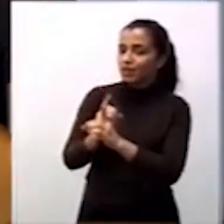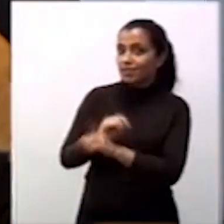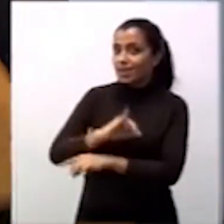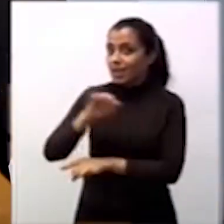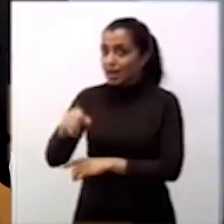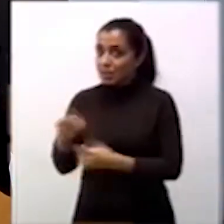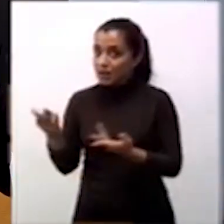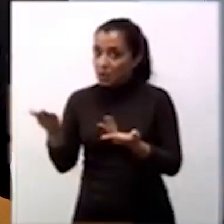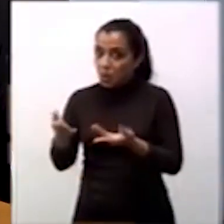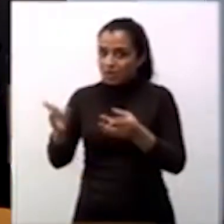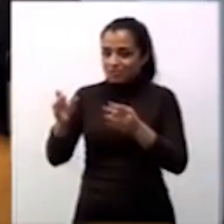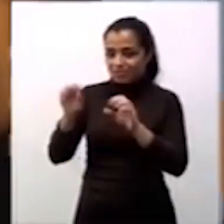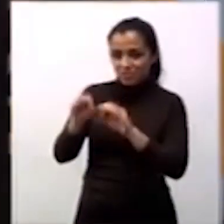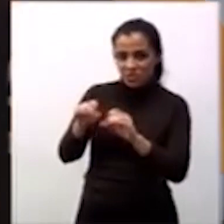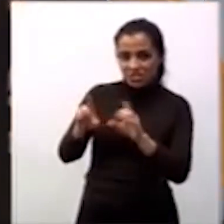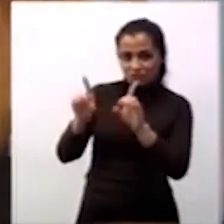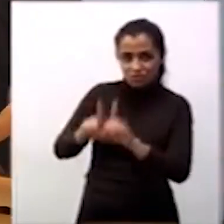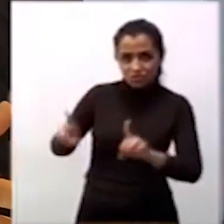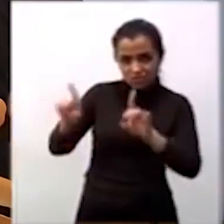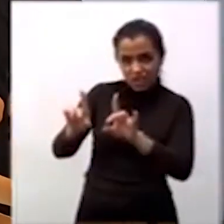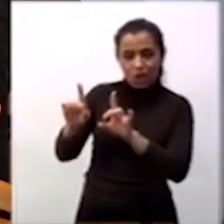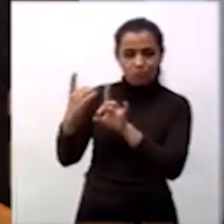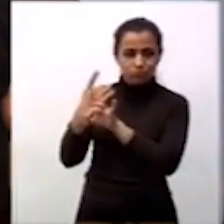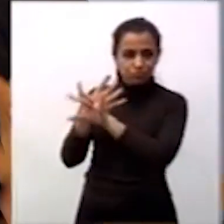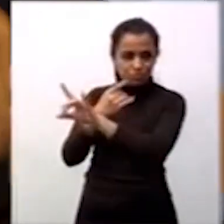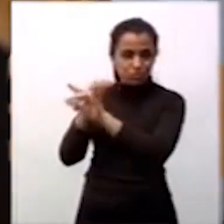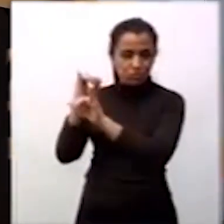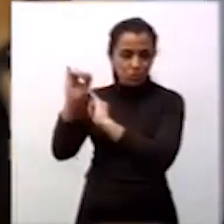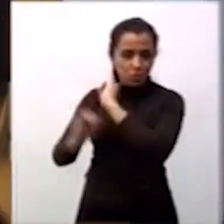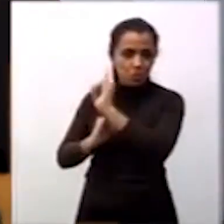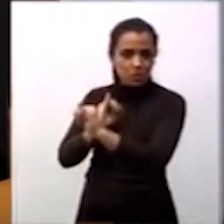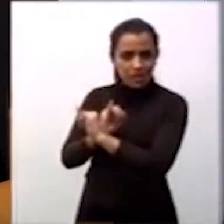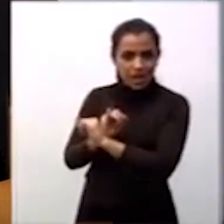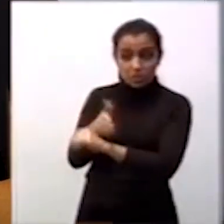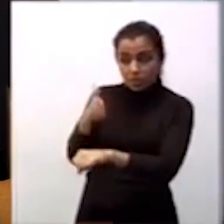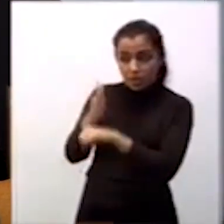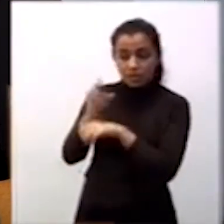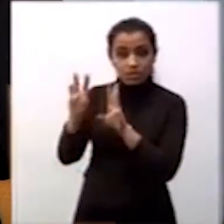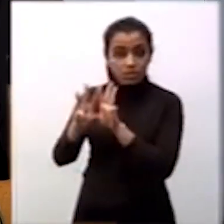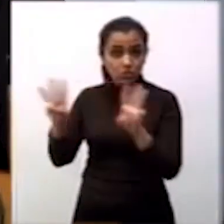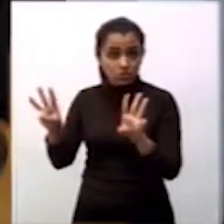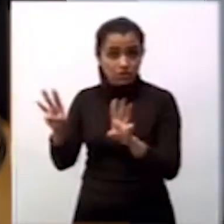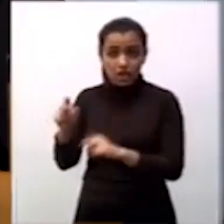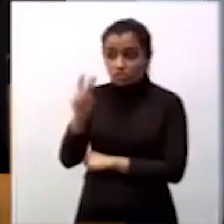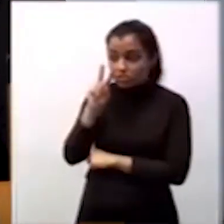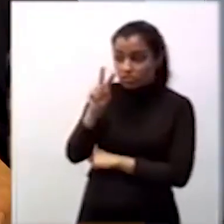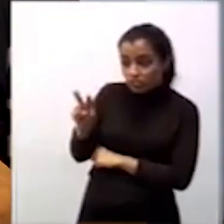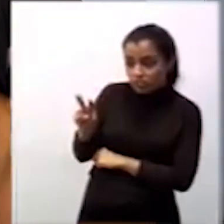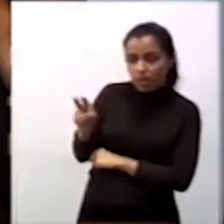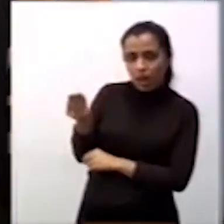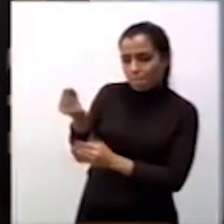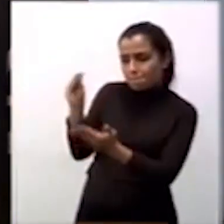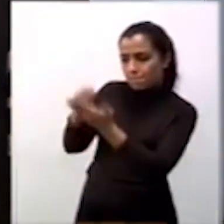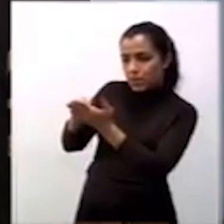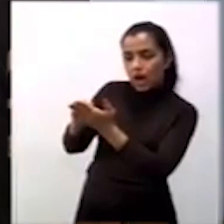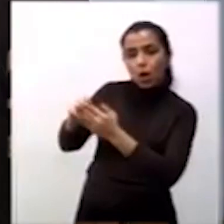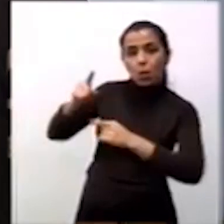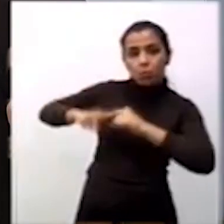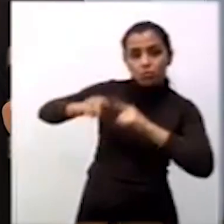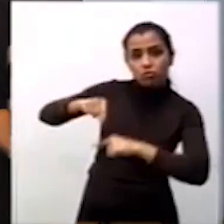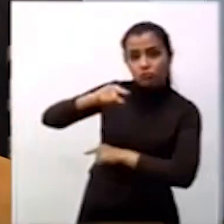educação digital, da educação online. Aí você vai no site do fabricante, especifica o produto, o aparelho, o modelo e ele vai acabar